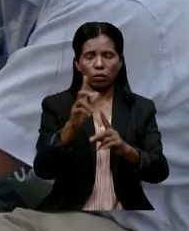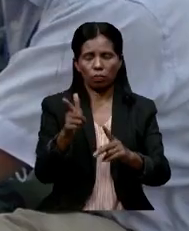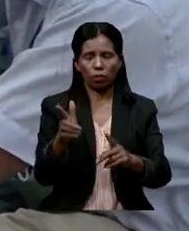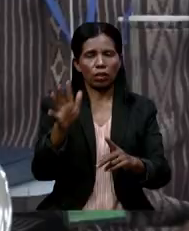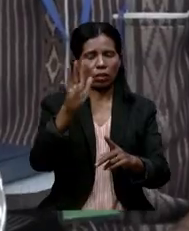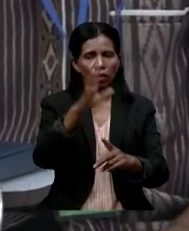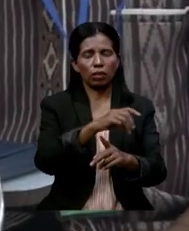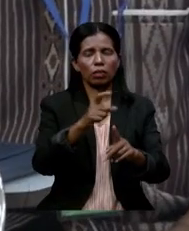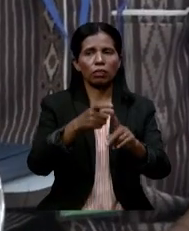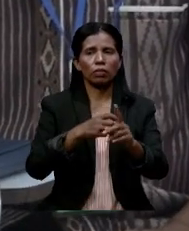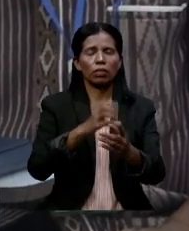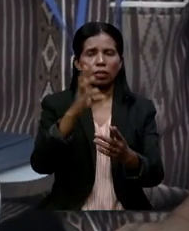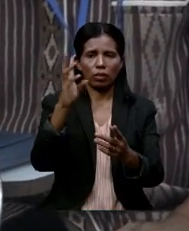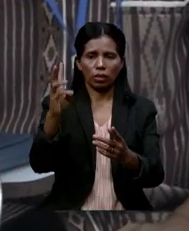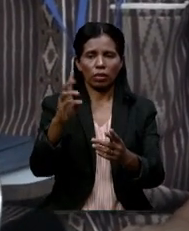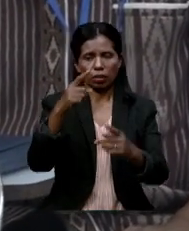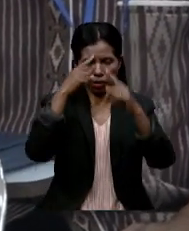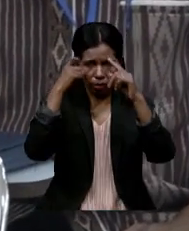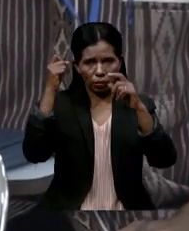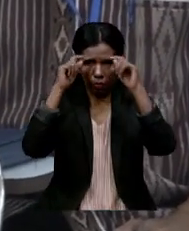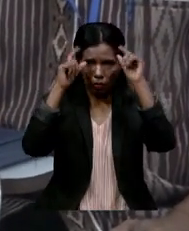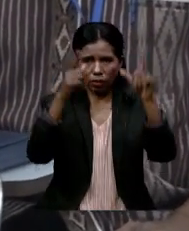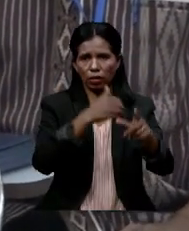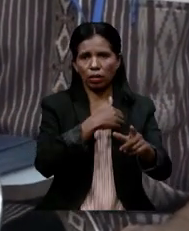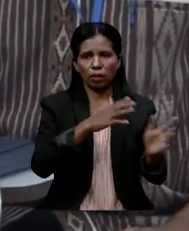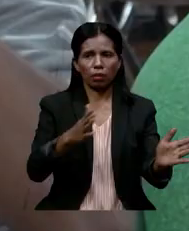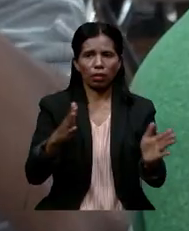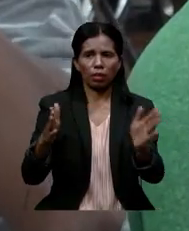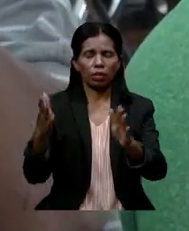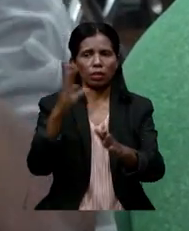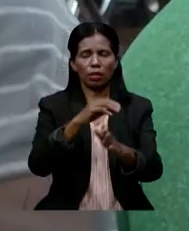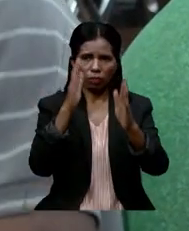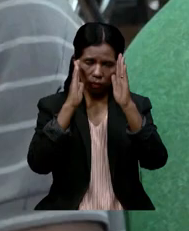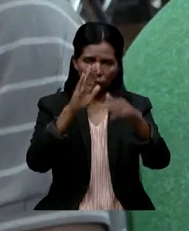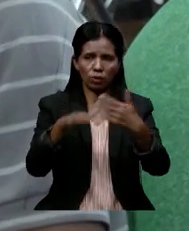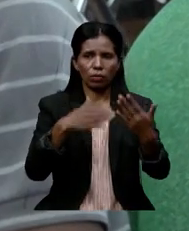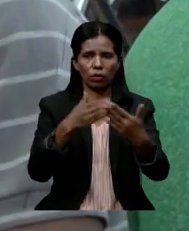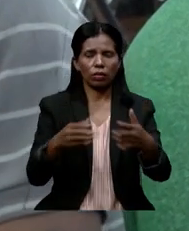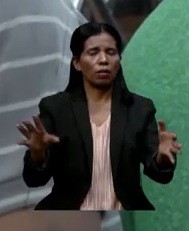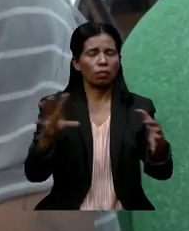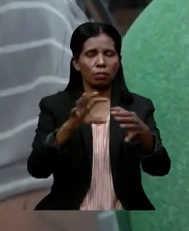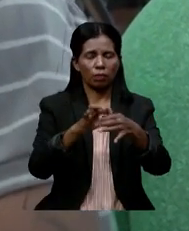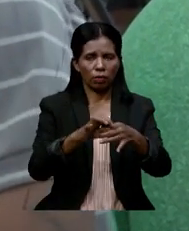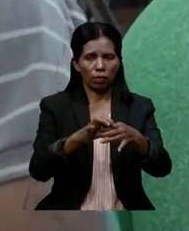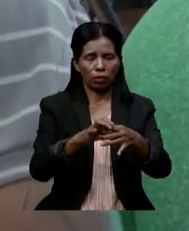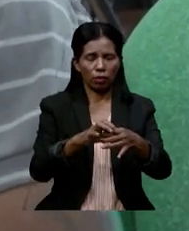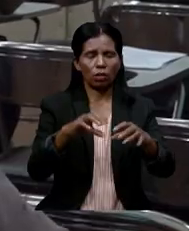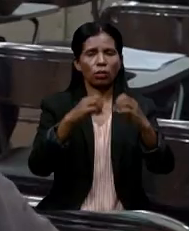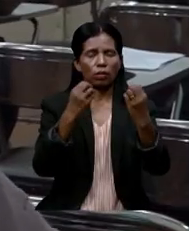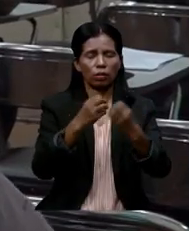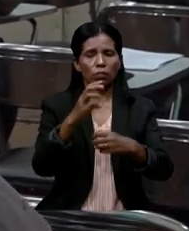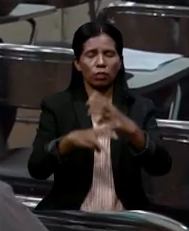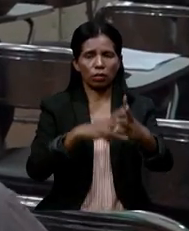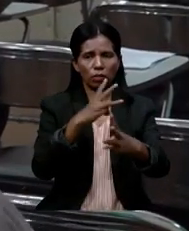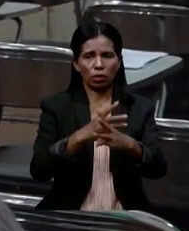Dhabi Emirados Árabes Unidos tama Timor-Leste sedap preparado ia aspetu hotu horisai membro pleno ba organização mundial refere no